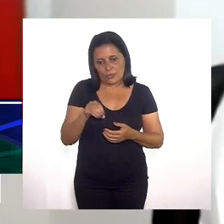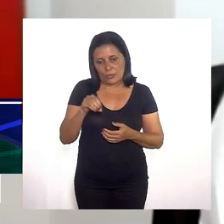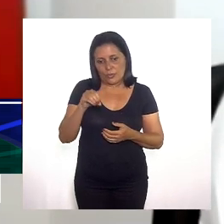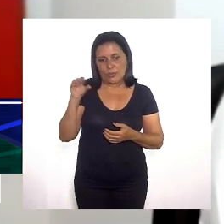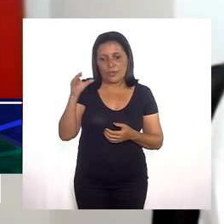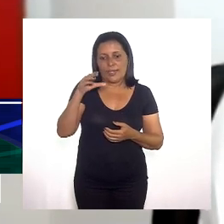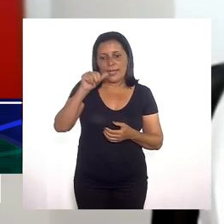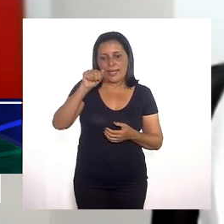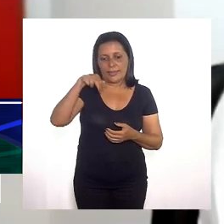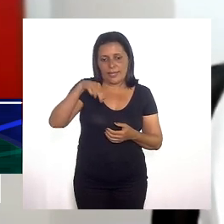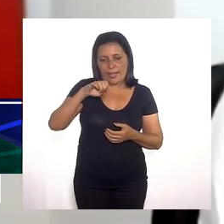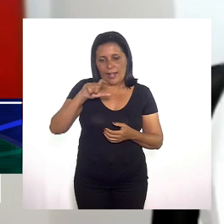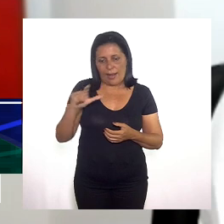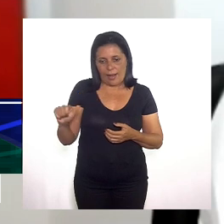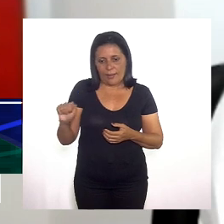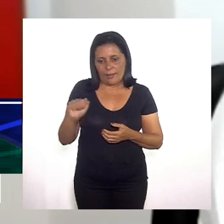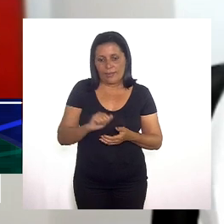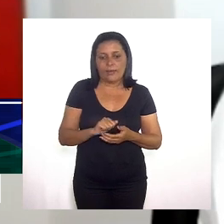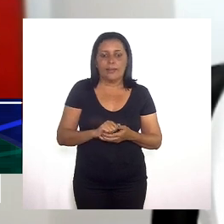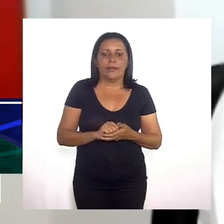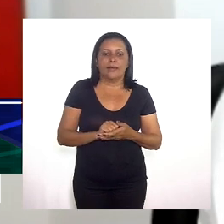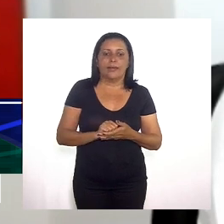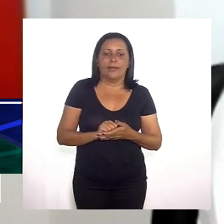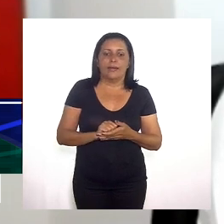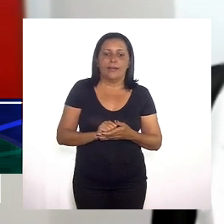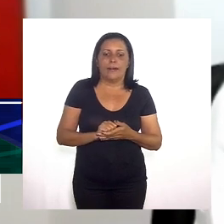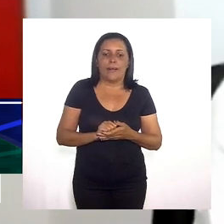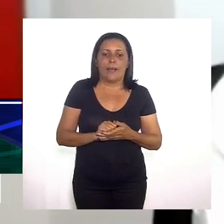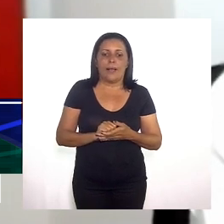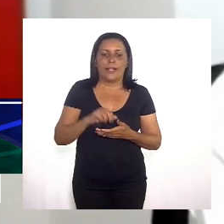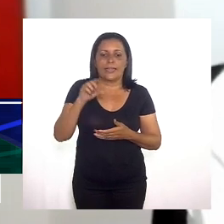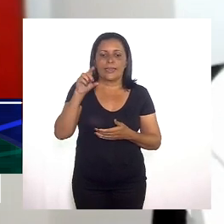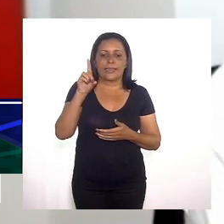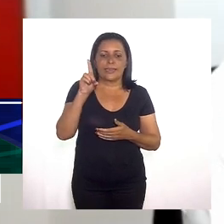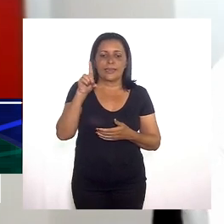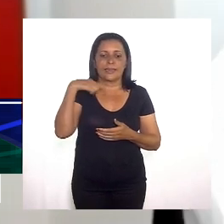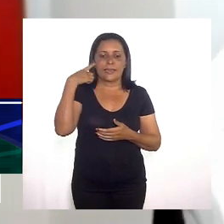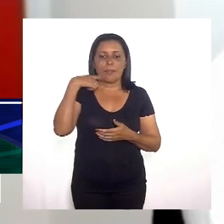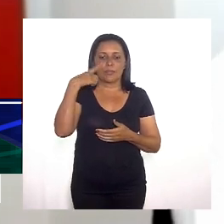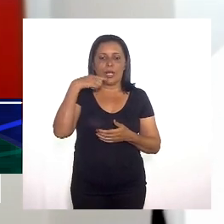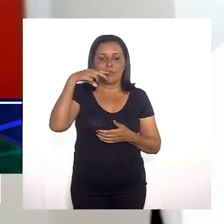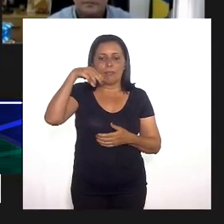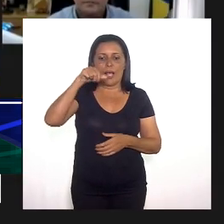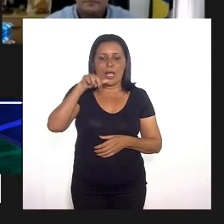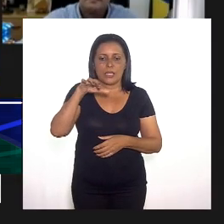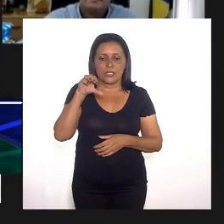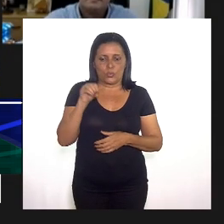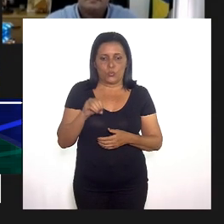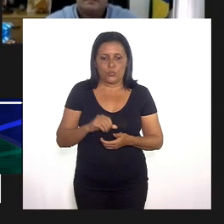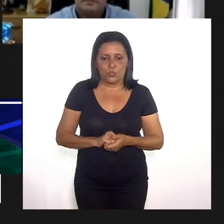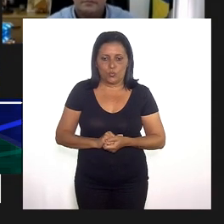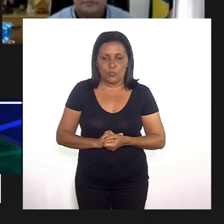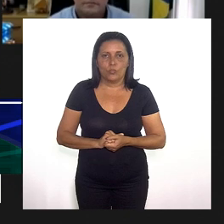parecer ao PR 533 de 21. Deputado Márcio Canella. Deputado